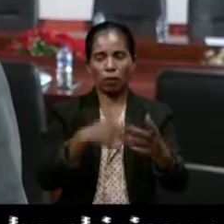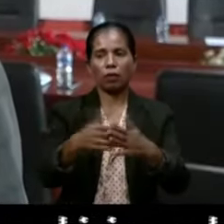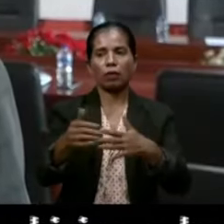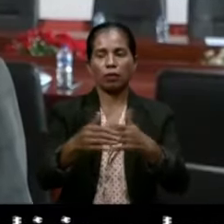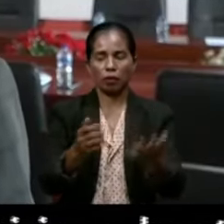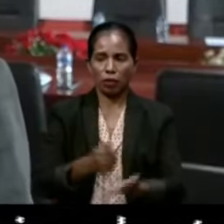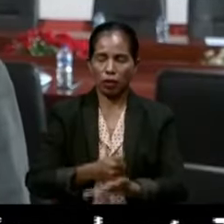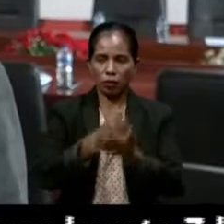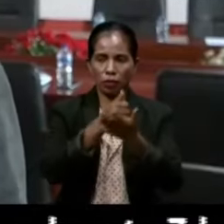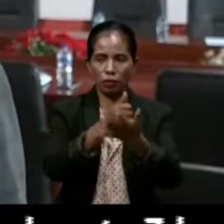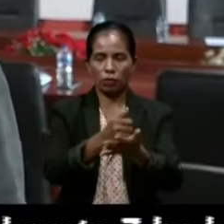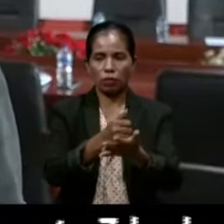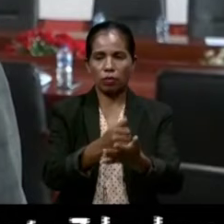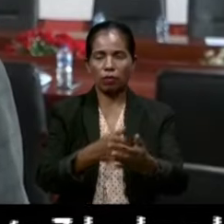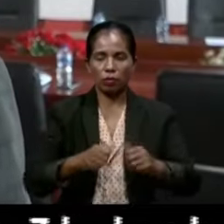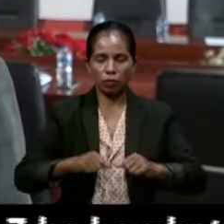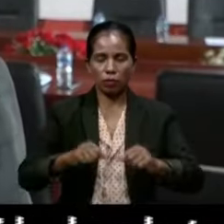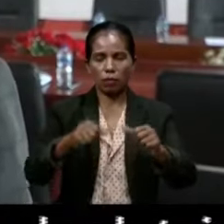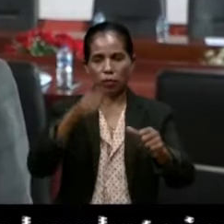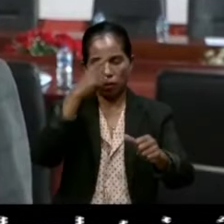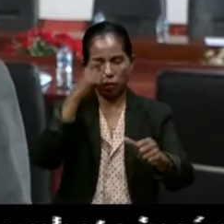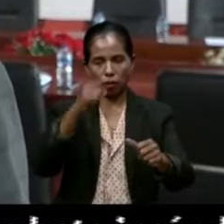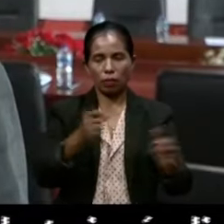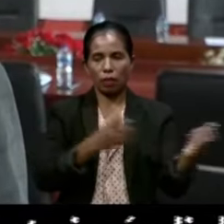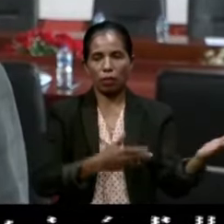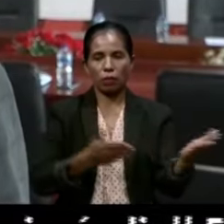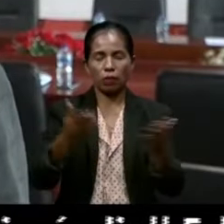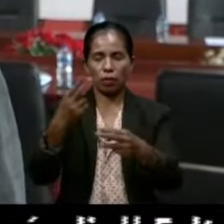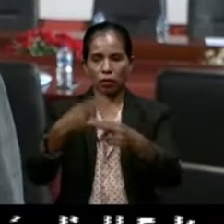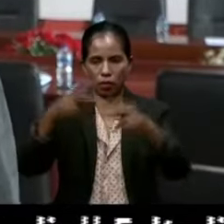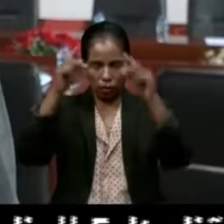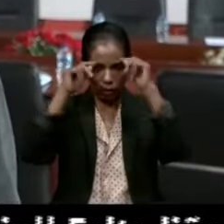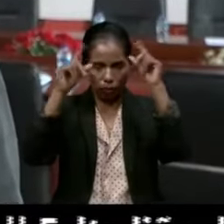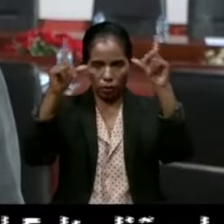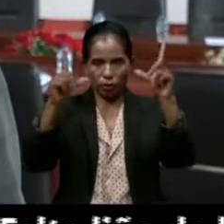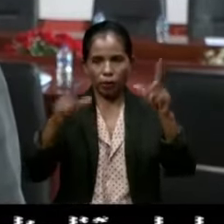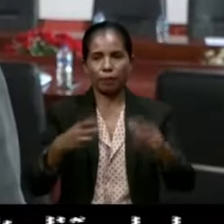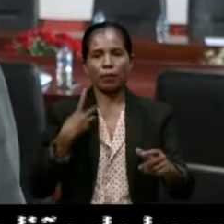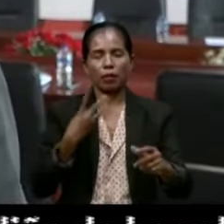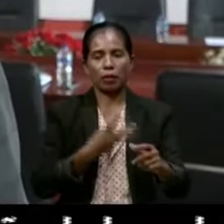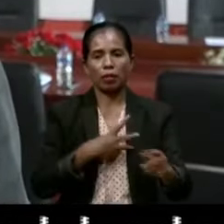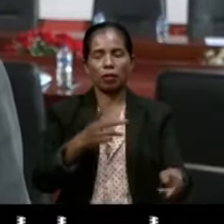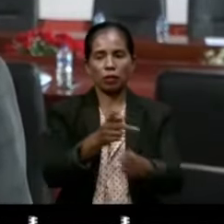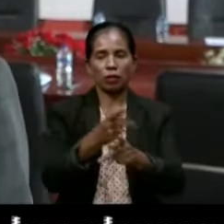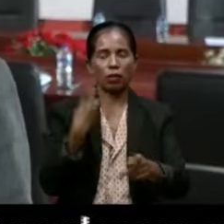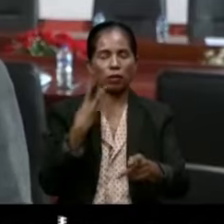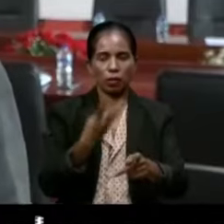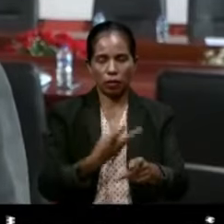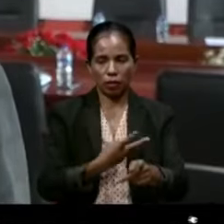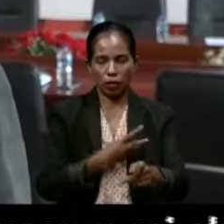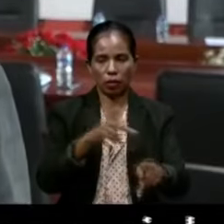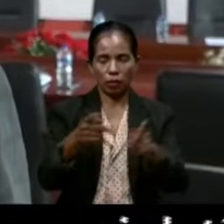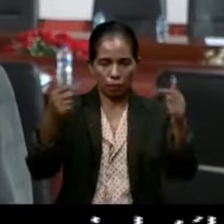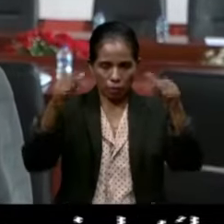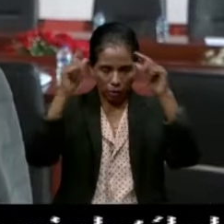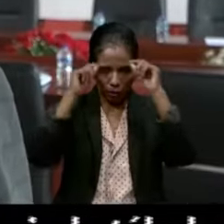so atendimento maka tenki lao tamba irane ai nome do Timor Leste porone tamba ita segura ita ni investor sir